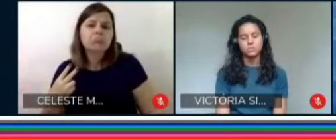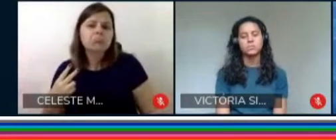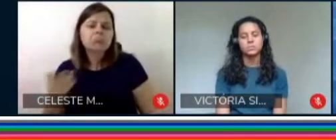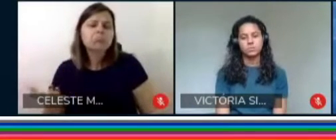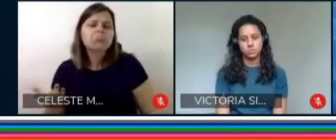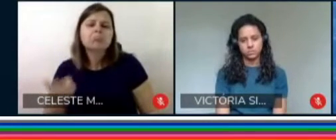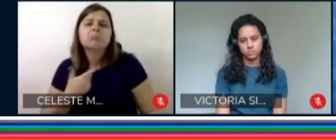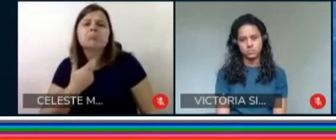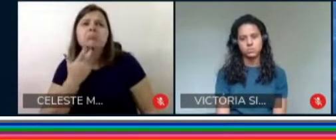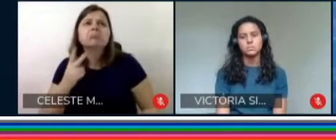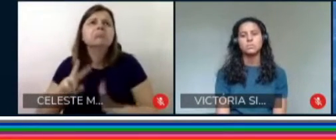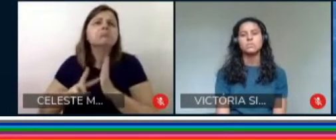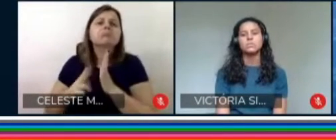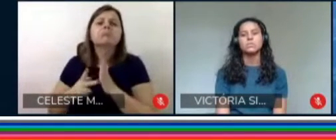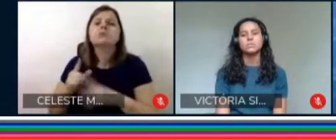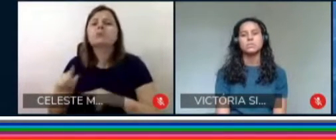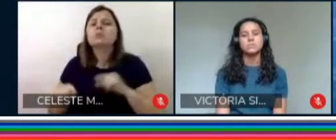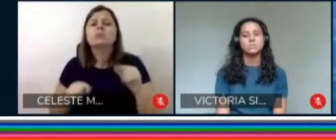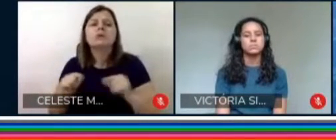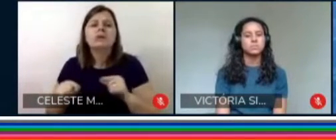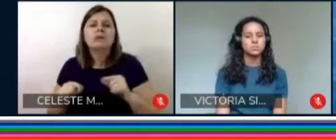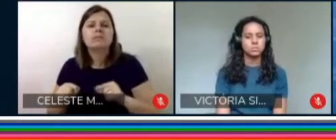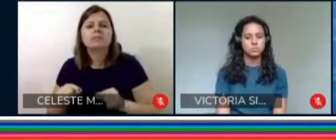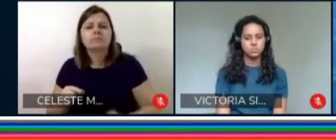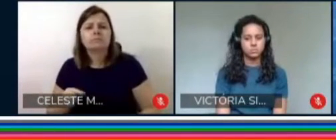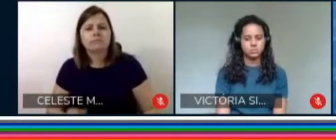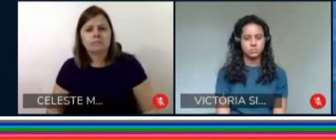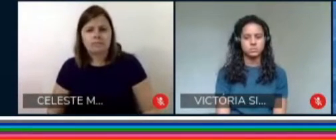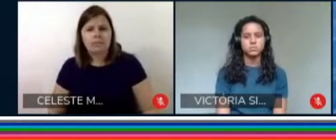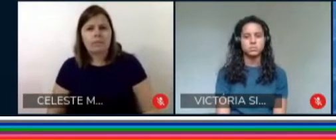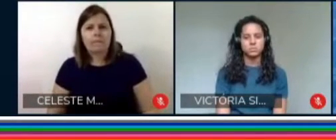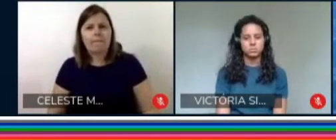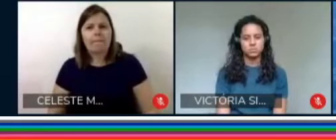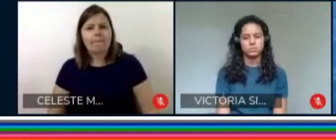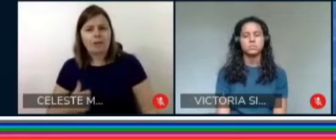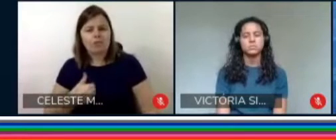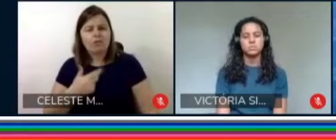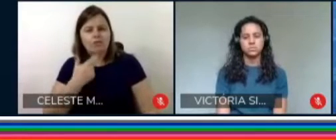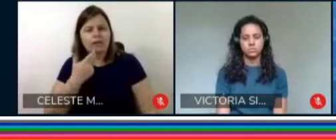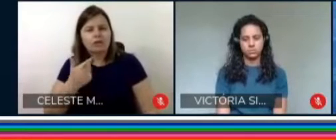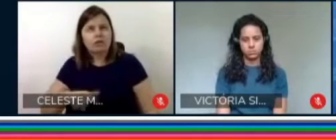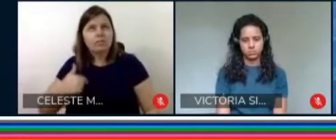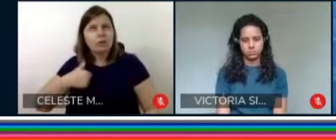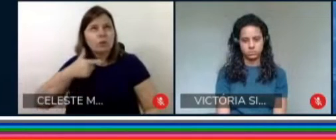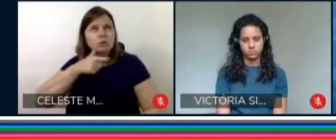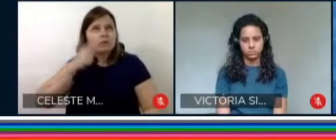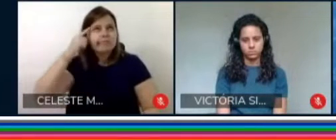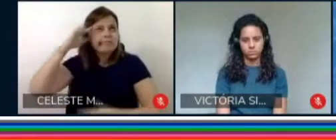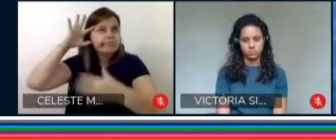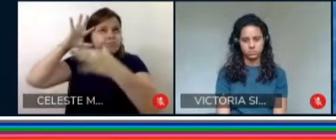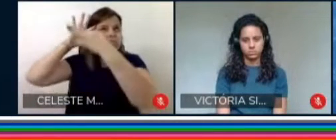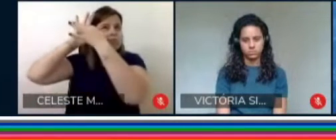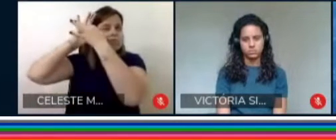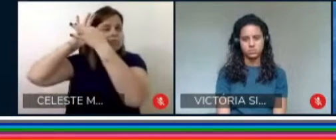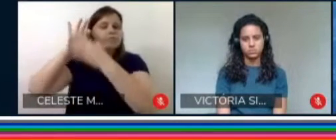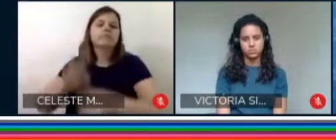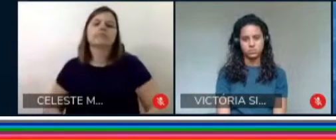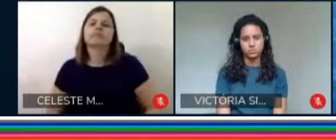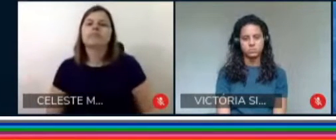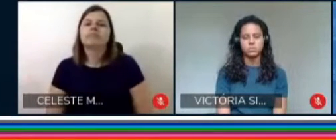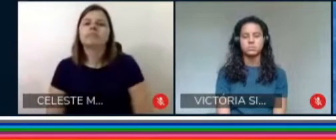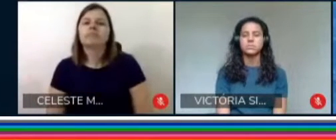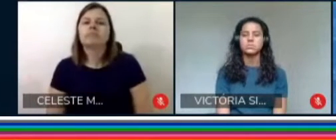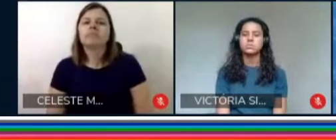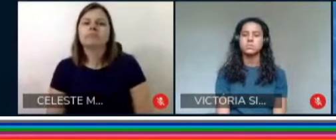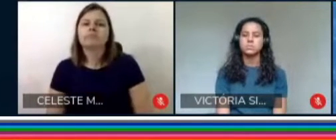em reconhecer? Eu vou repetir só para eu mesmo me achar no meu raciocínio. Eu posso estar